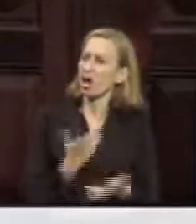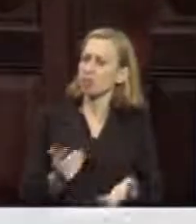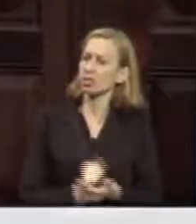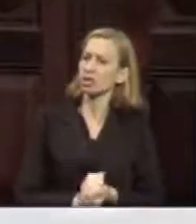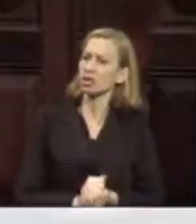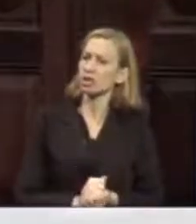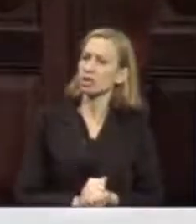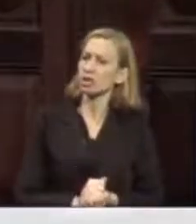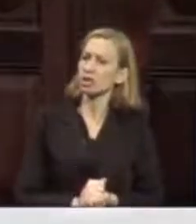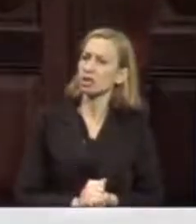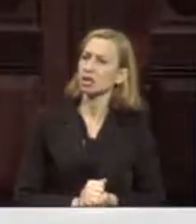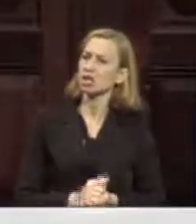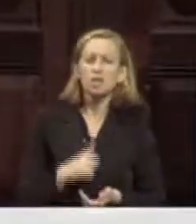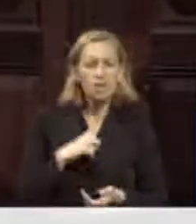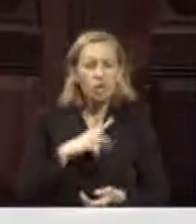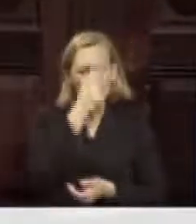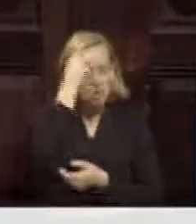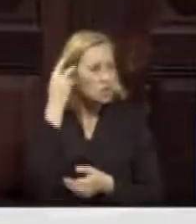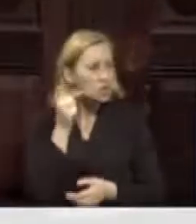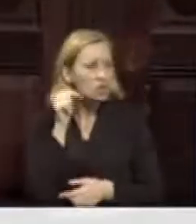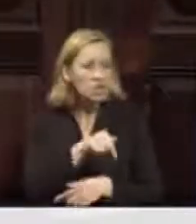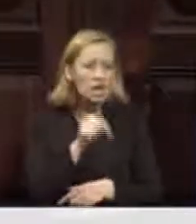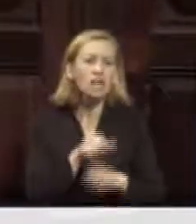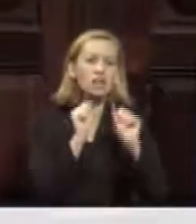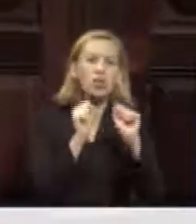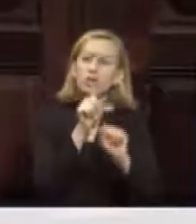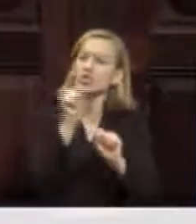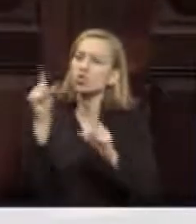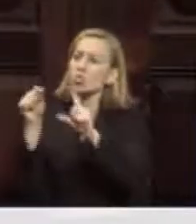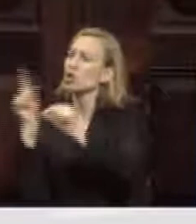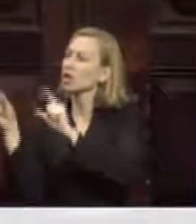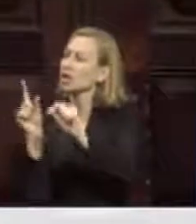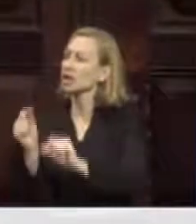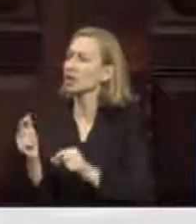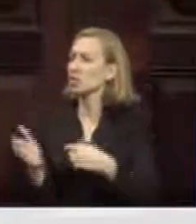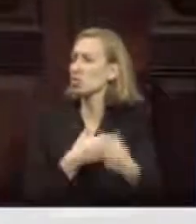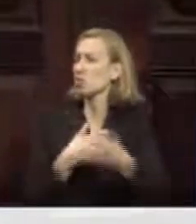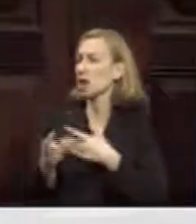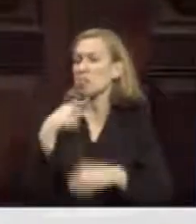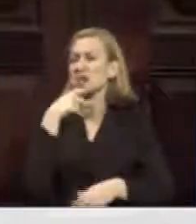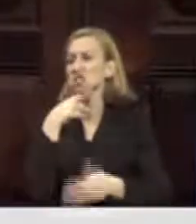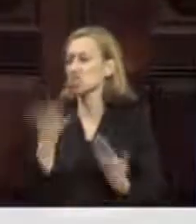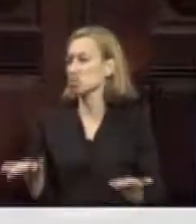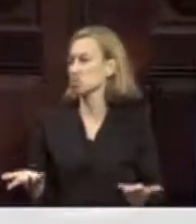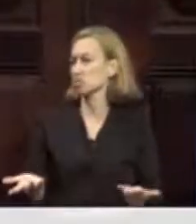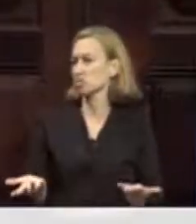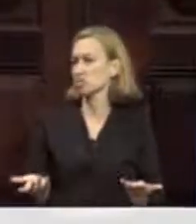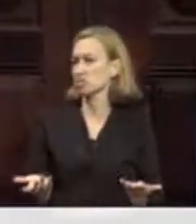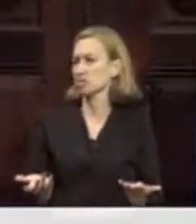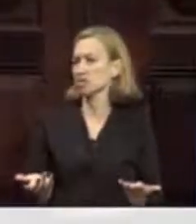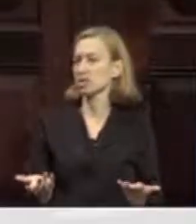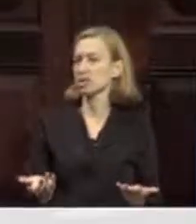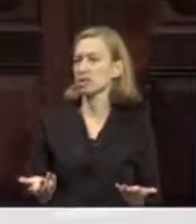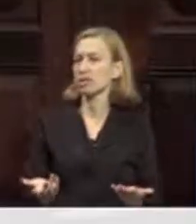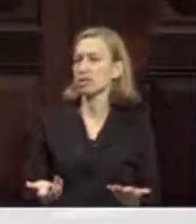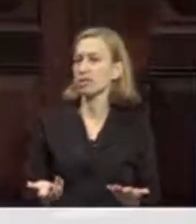se debruçar em cima de questões dessa importância para dar o seu